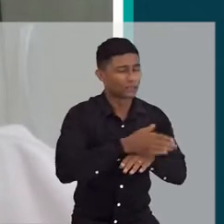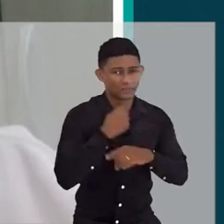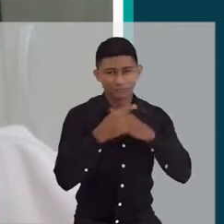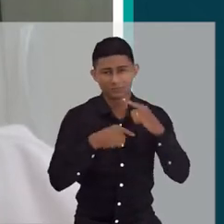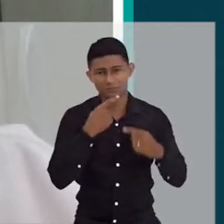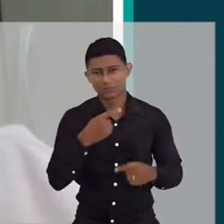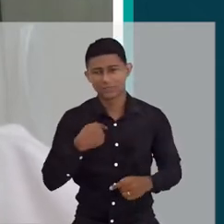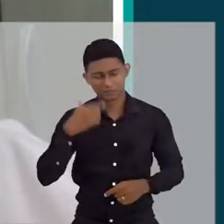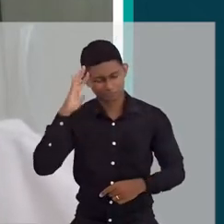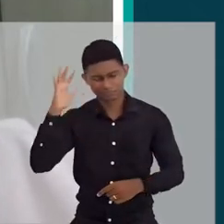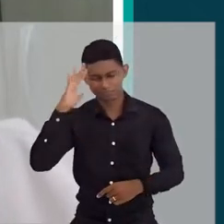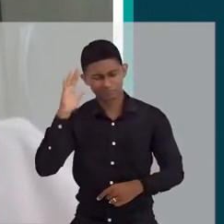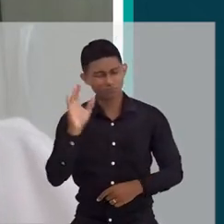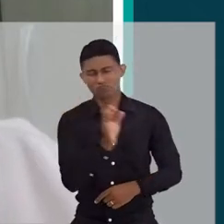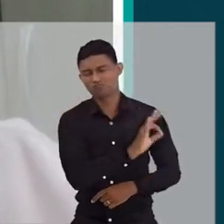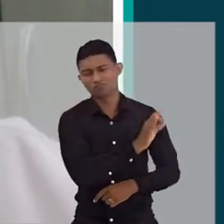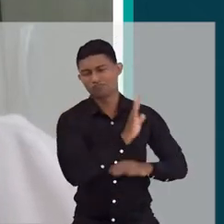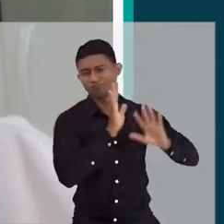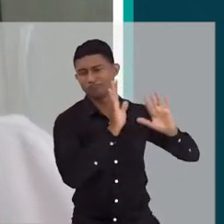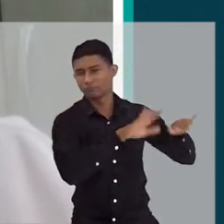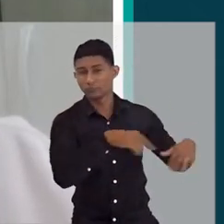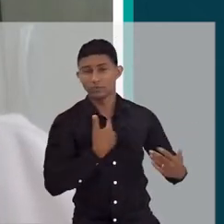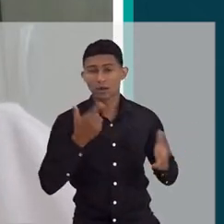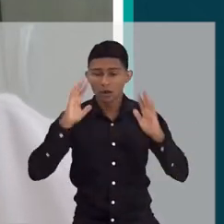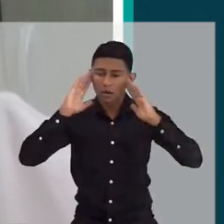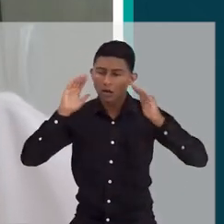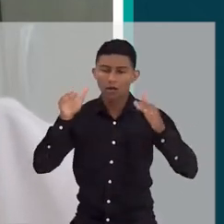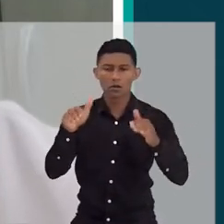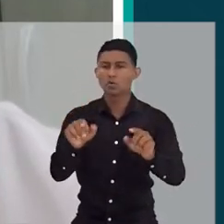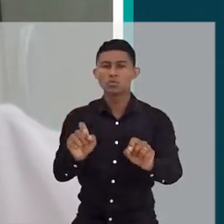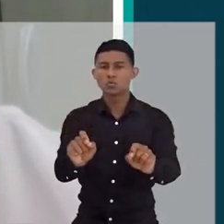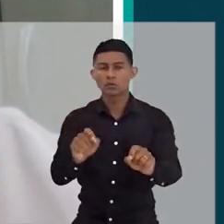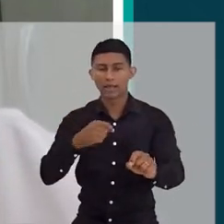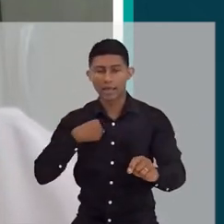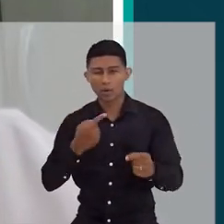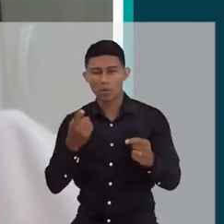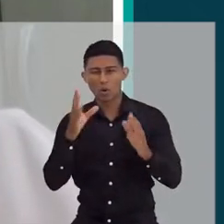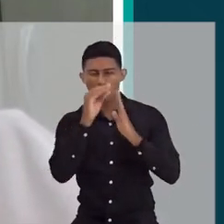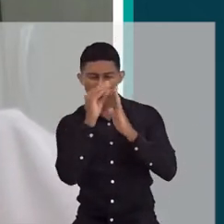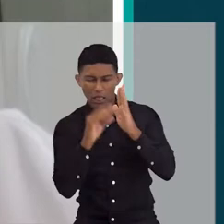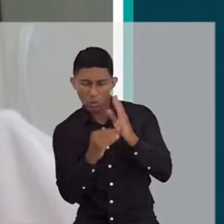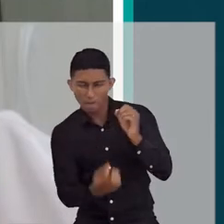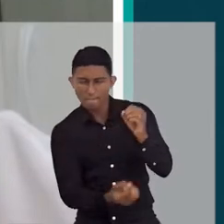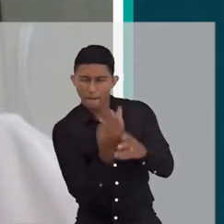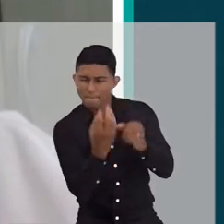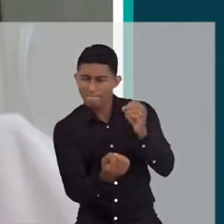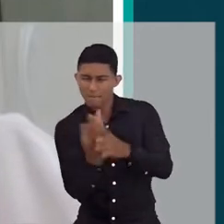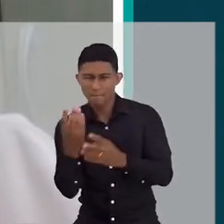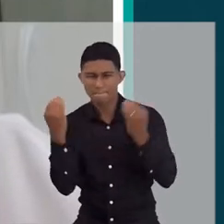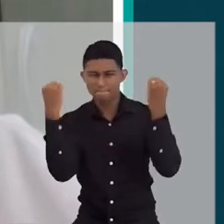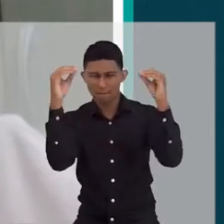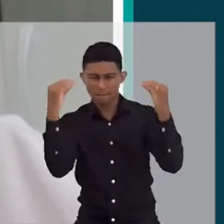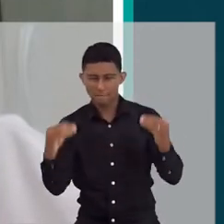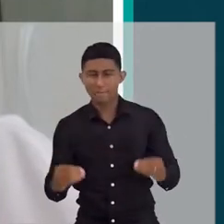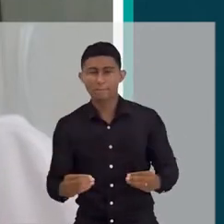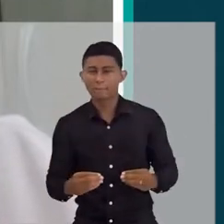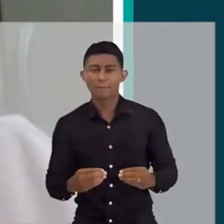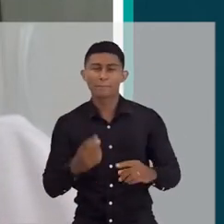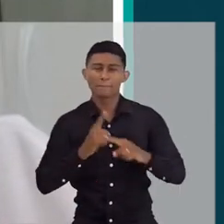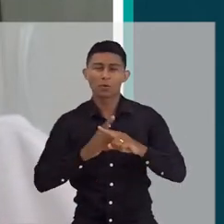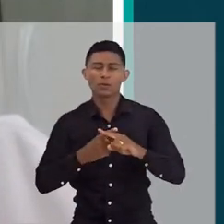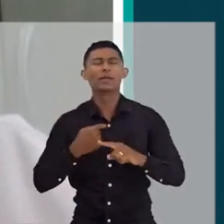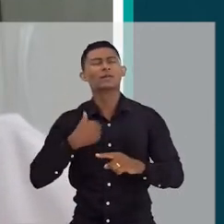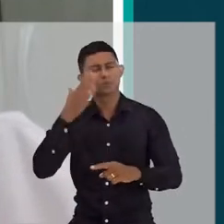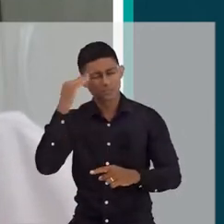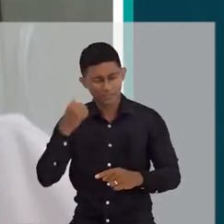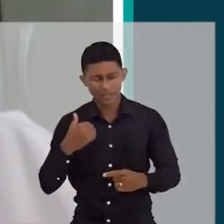vezes eu nem pensar que é para não desanimar. Então eu tenho foco, né, por exemplo, eu crio conteúdo porque eu acredito que eu, né, no que eu faço e porque